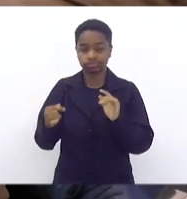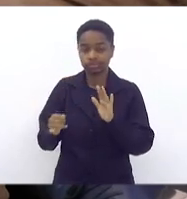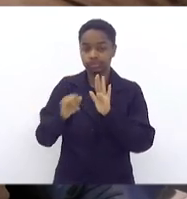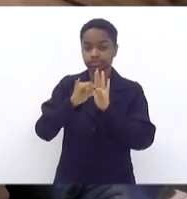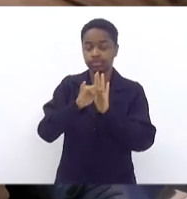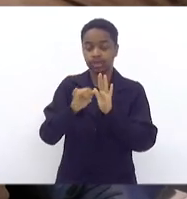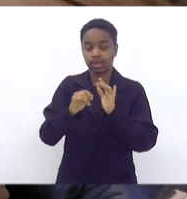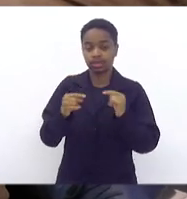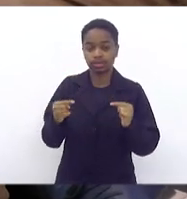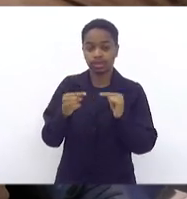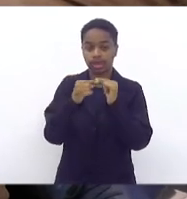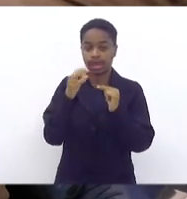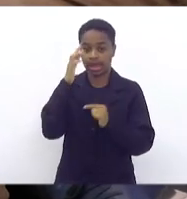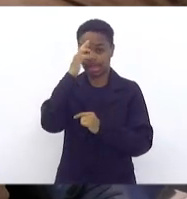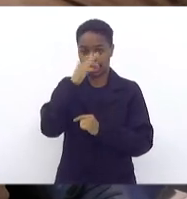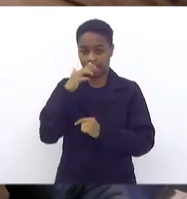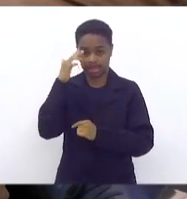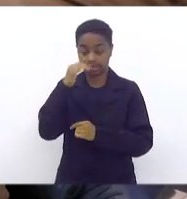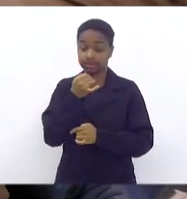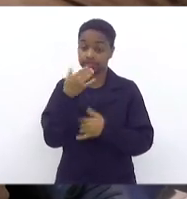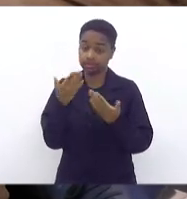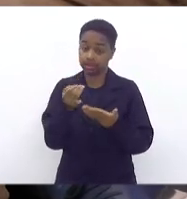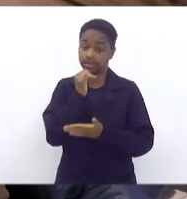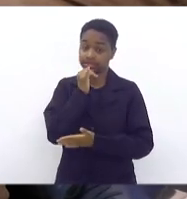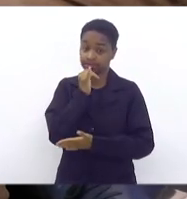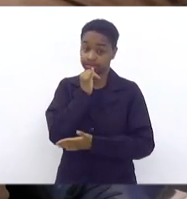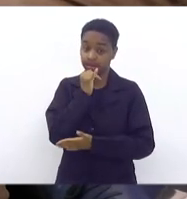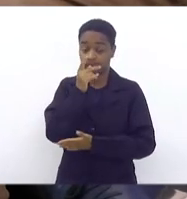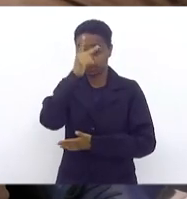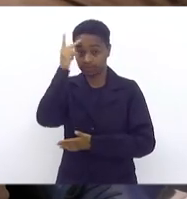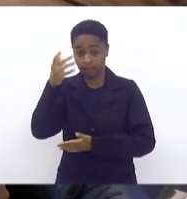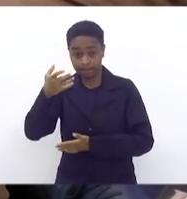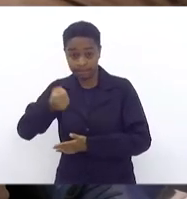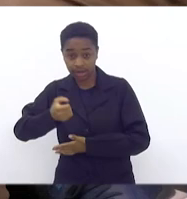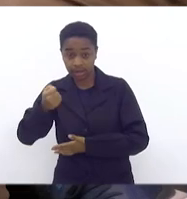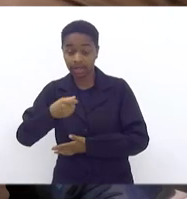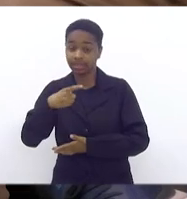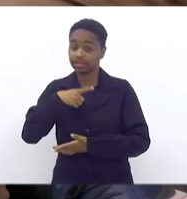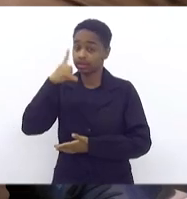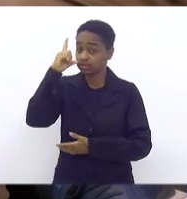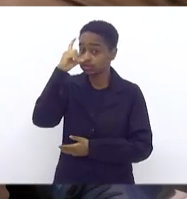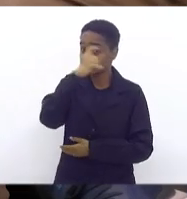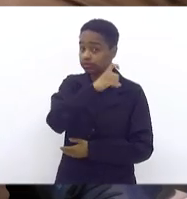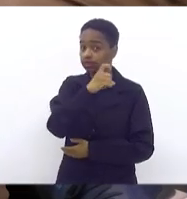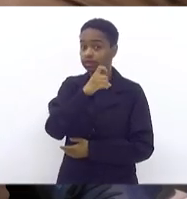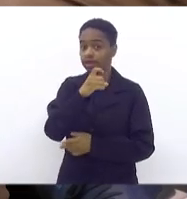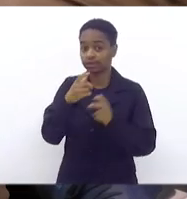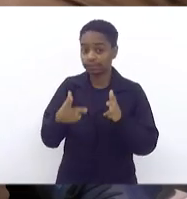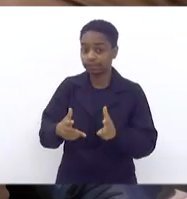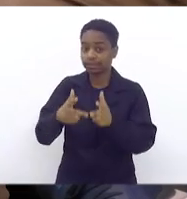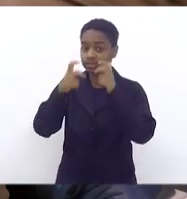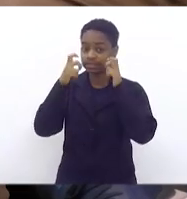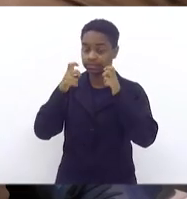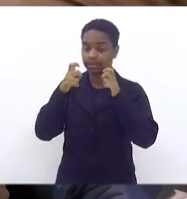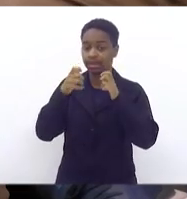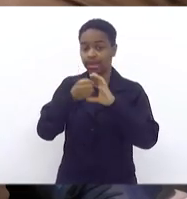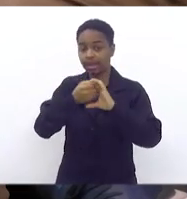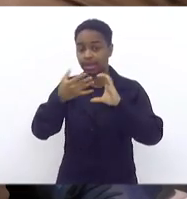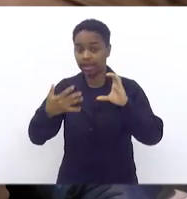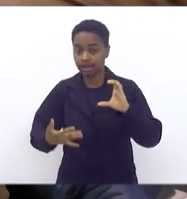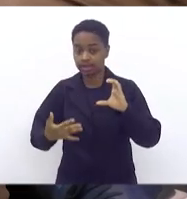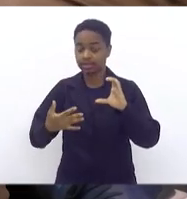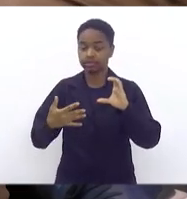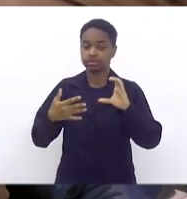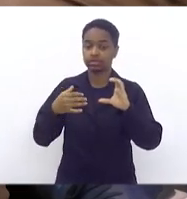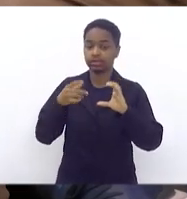a uma pessoa branca tem dificuldade de estabelecer traços identificadores de seres humanos de